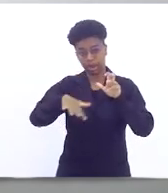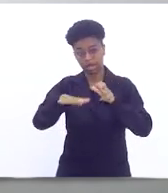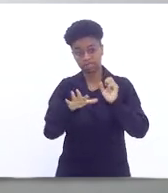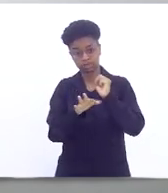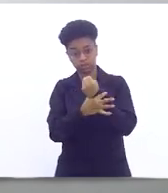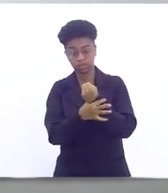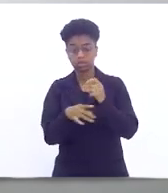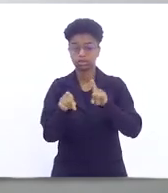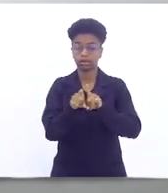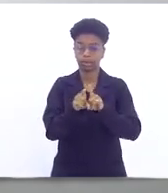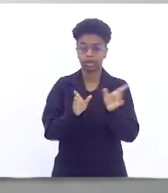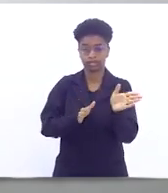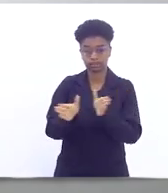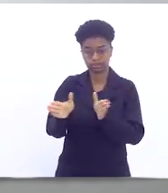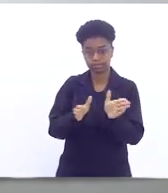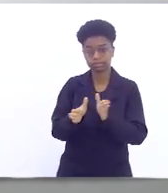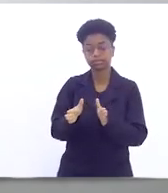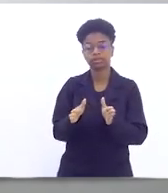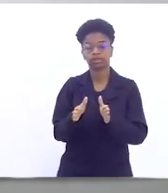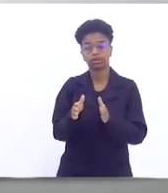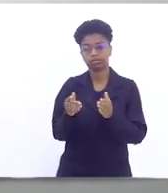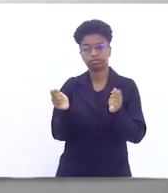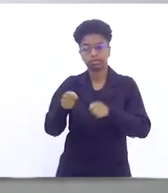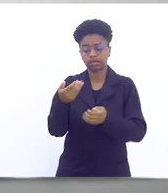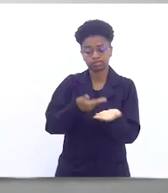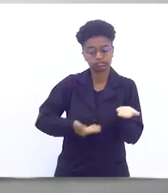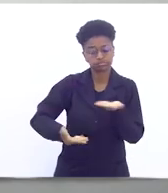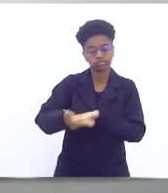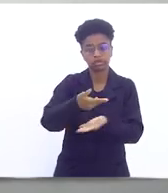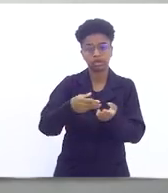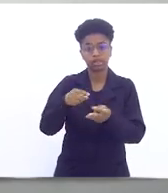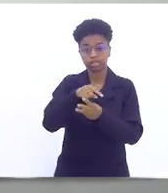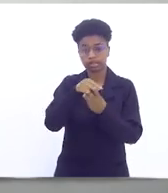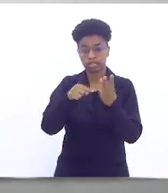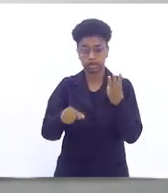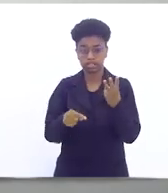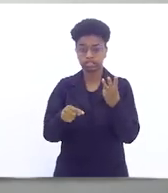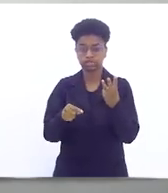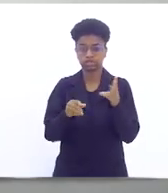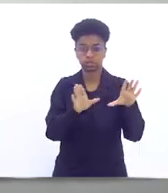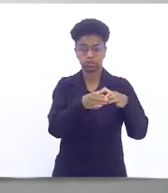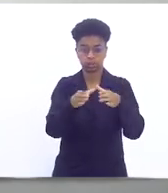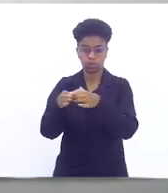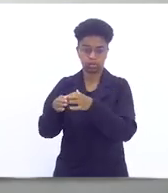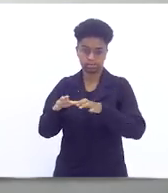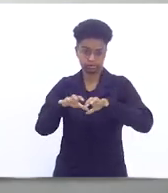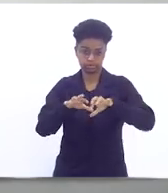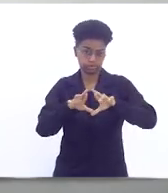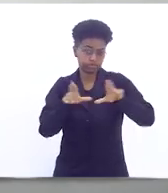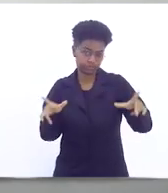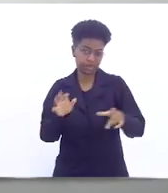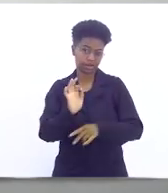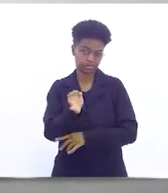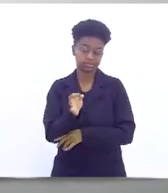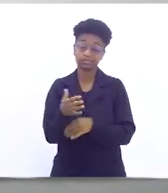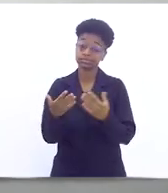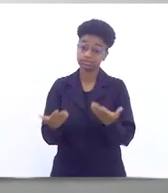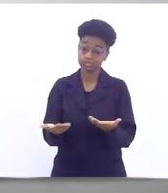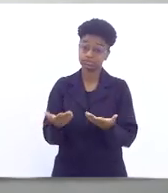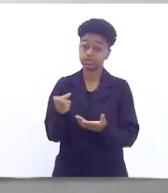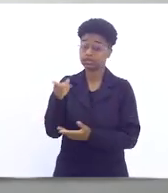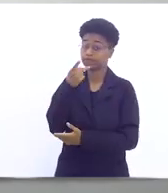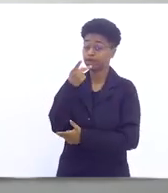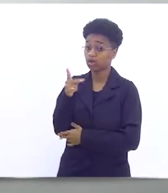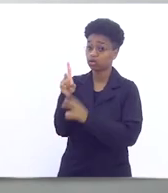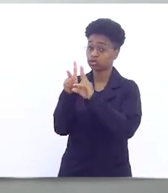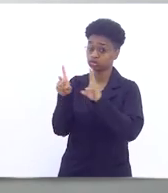Mas também da sensibilidade para convivência desses três É três grupos distintos né então se ela falava